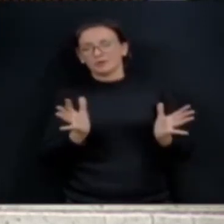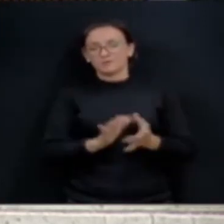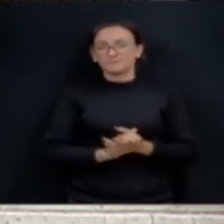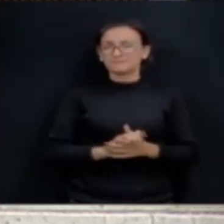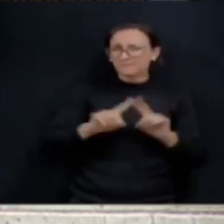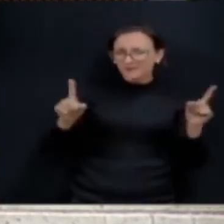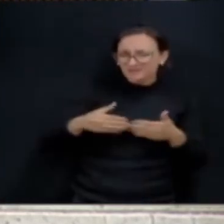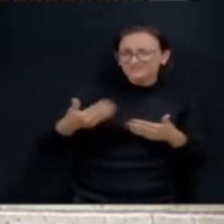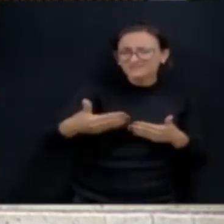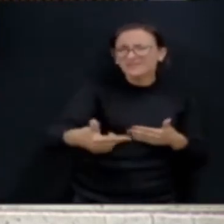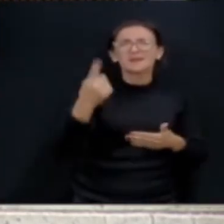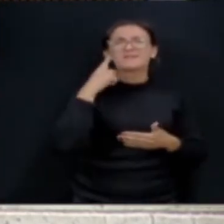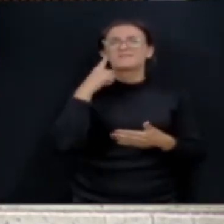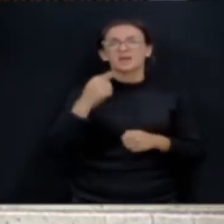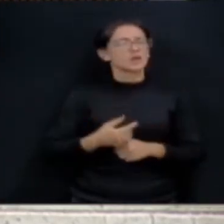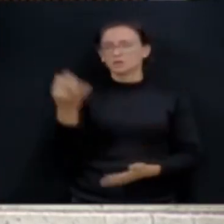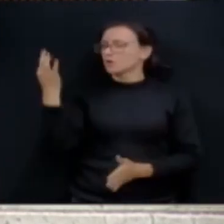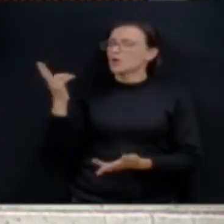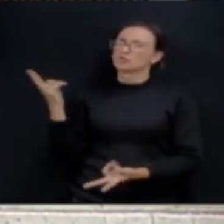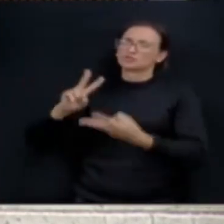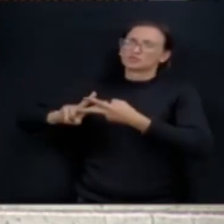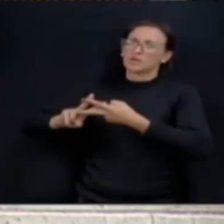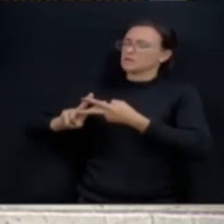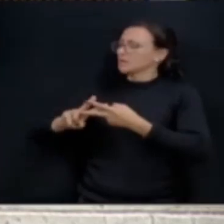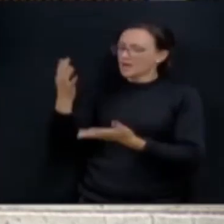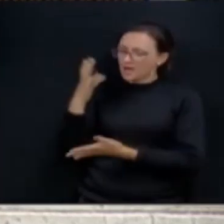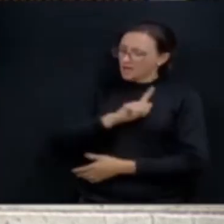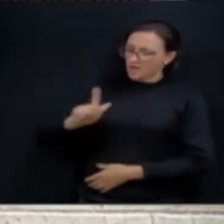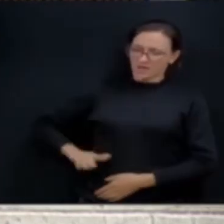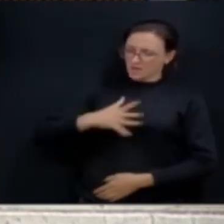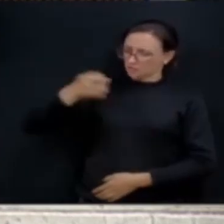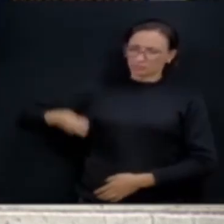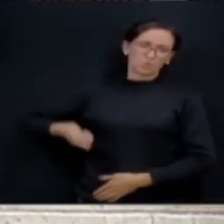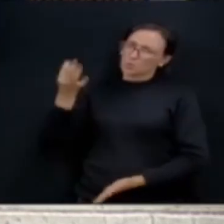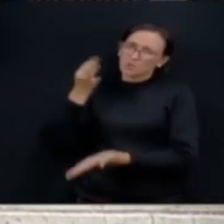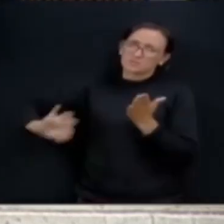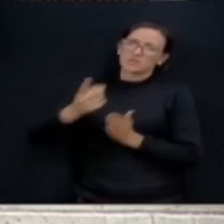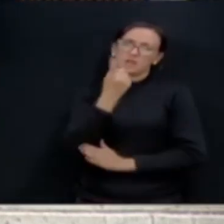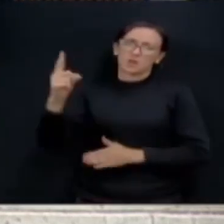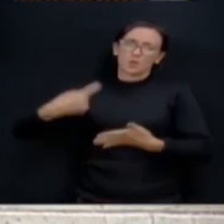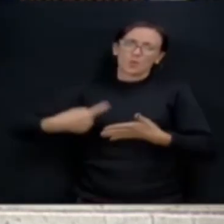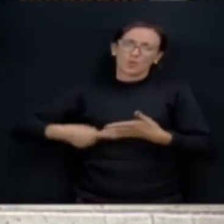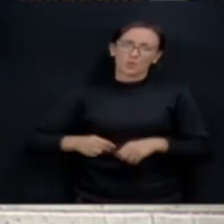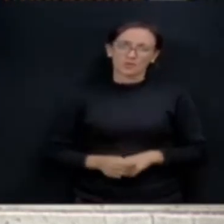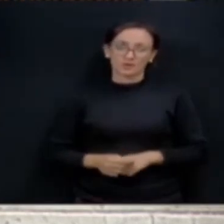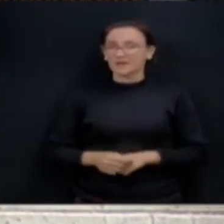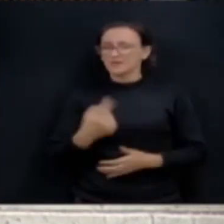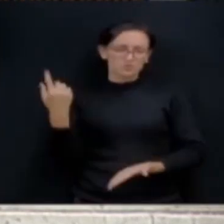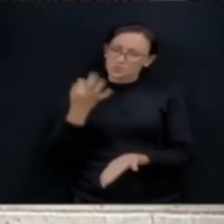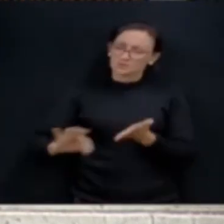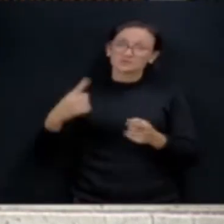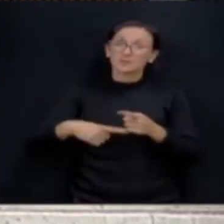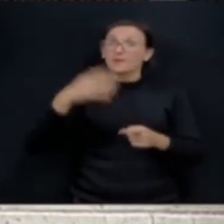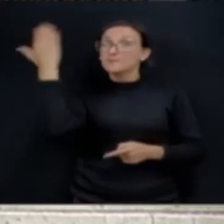ainda. Portanto, não assina Ratinho. Defenda o Paraná até que provem para a gente que vamos ter uma tarifa